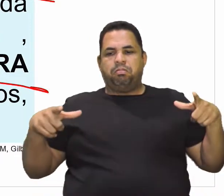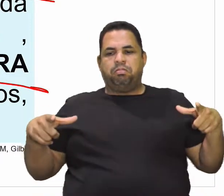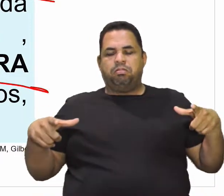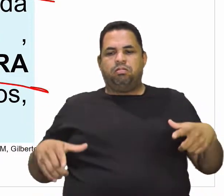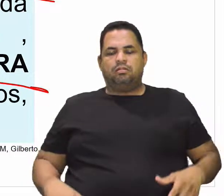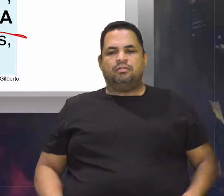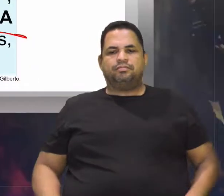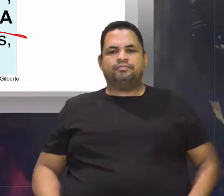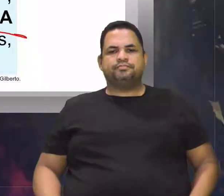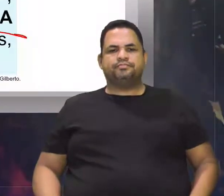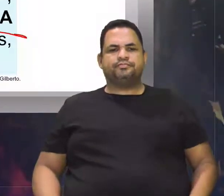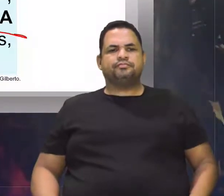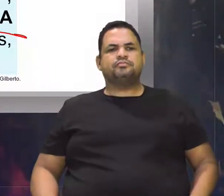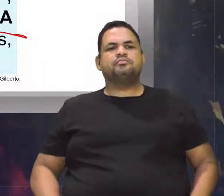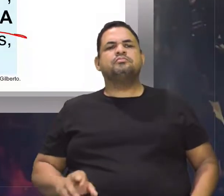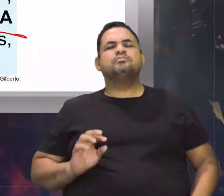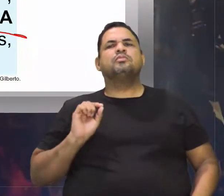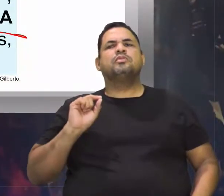Professor, de que o senhor está falando?